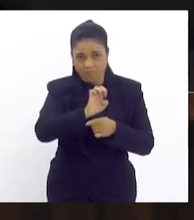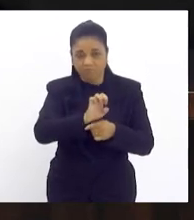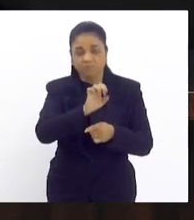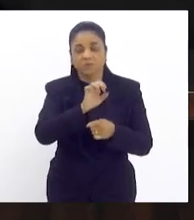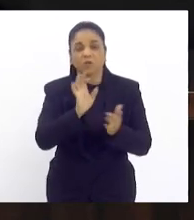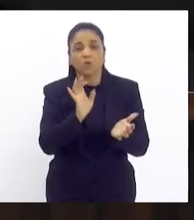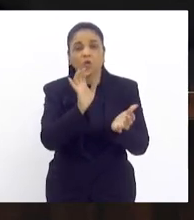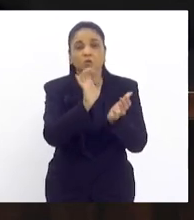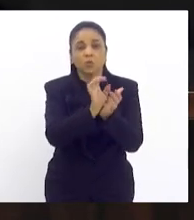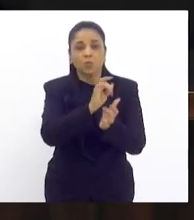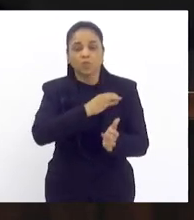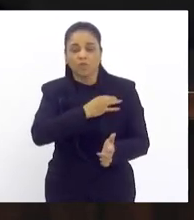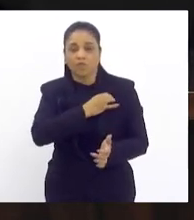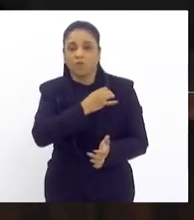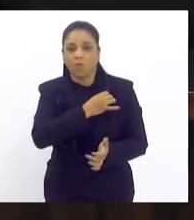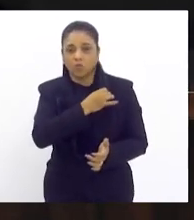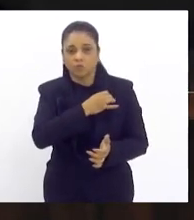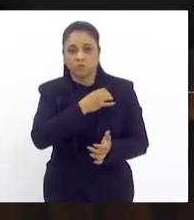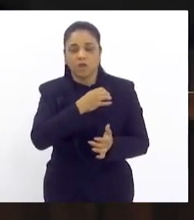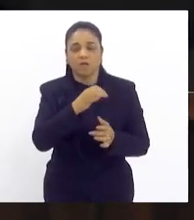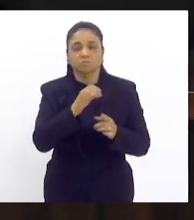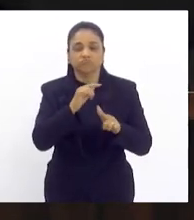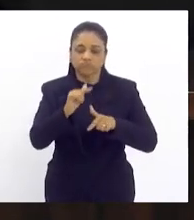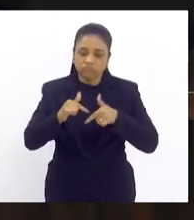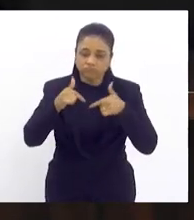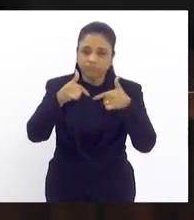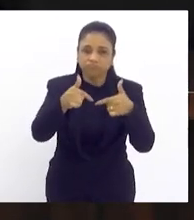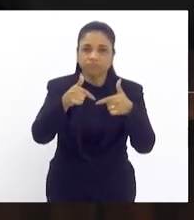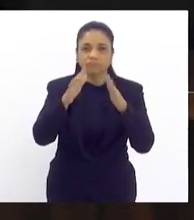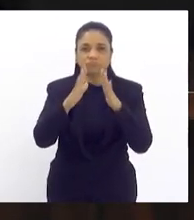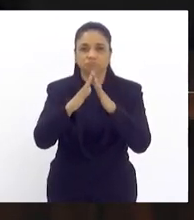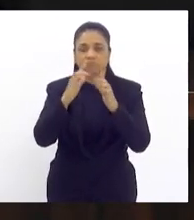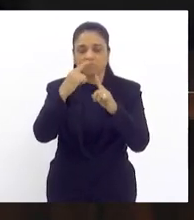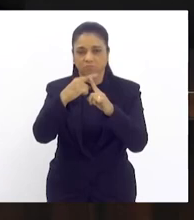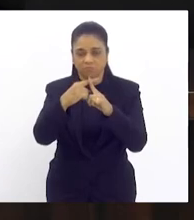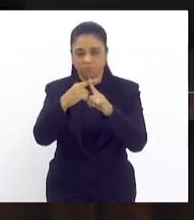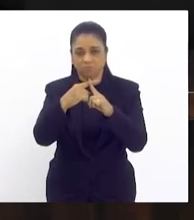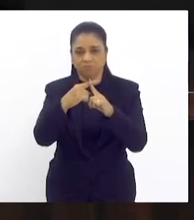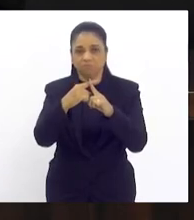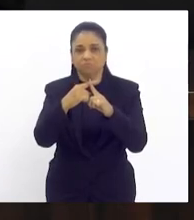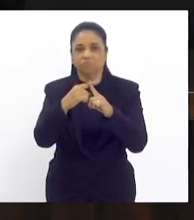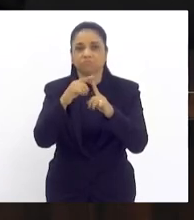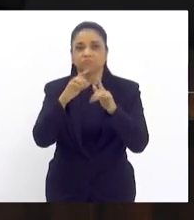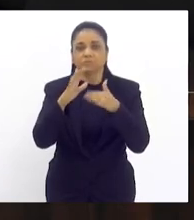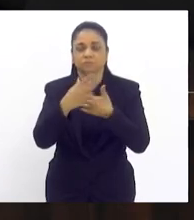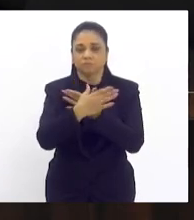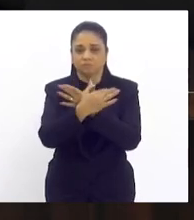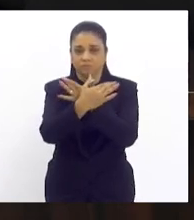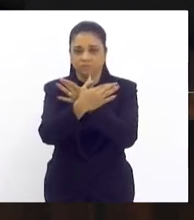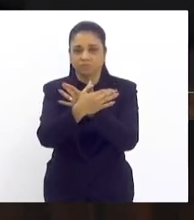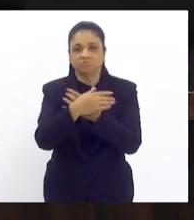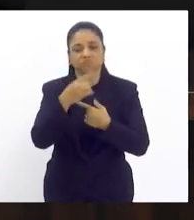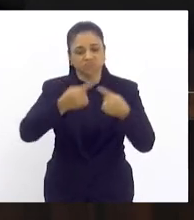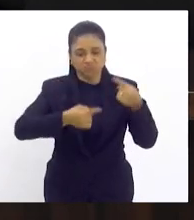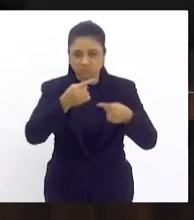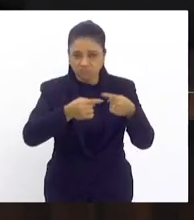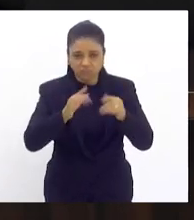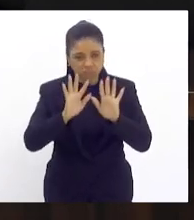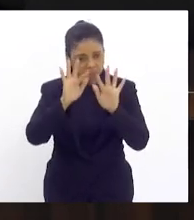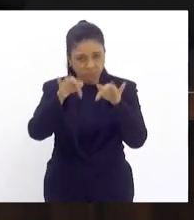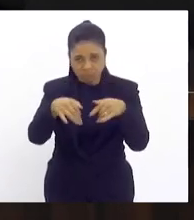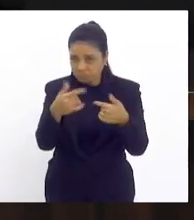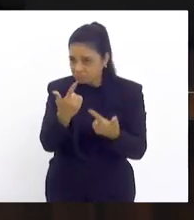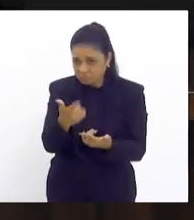dos grupos voluntários de ações sociais da Igreja Universal. Em discussão, não havendo mais quem queira discutir, encerrada a